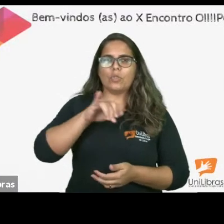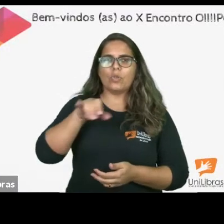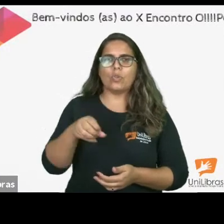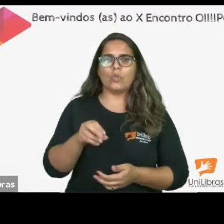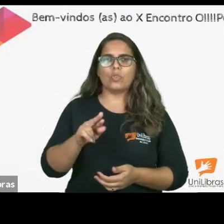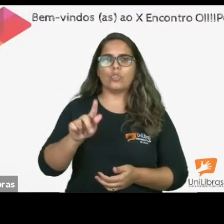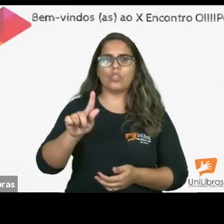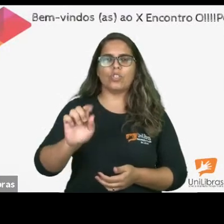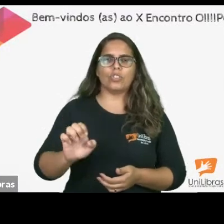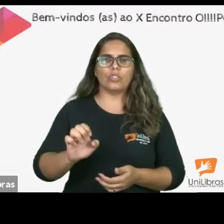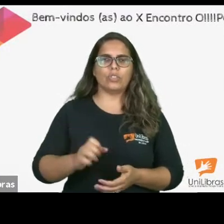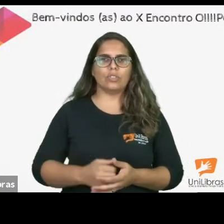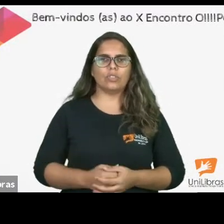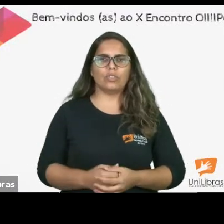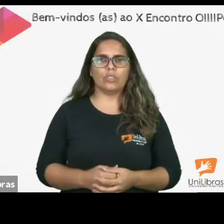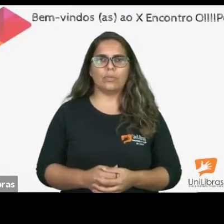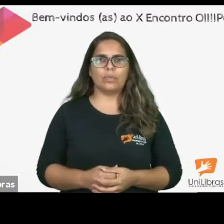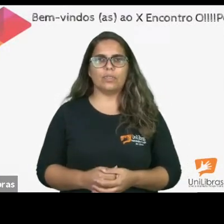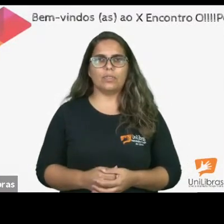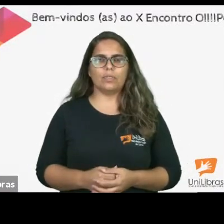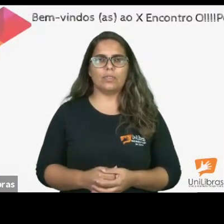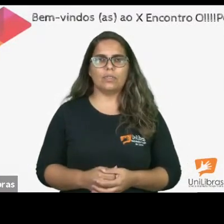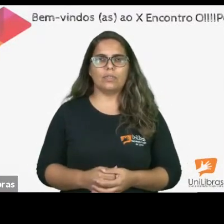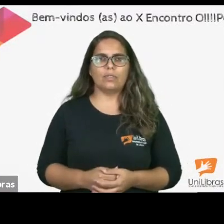Podoses. Professor, fique à vontade.